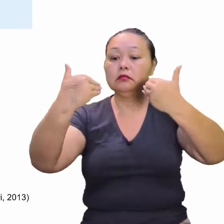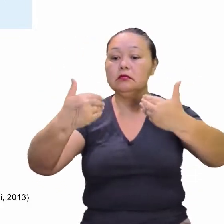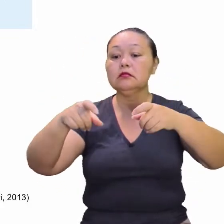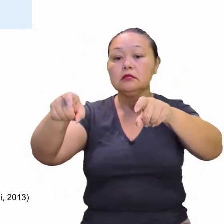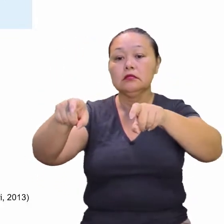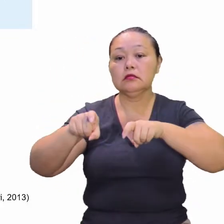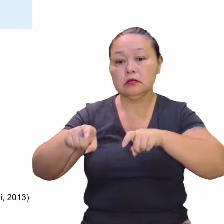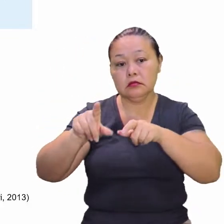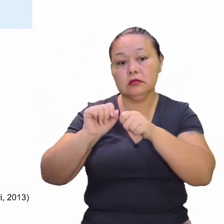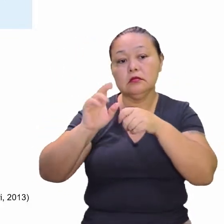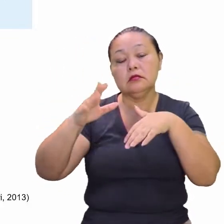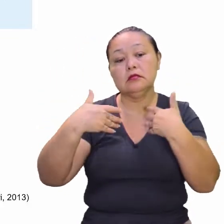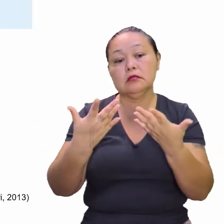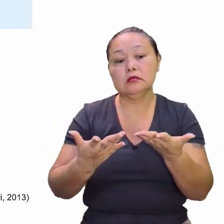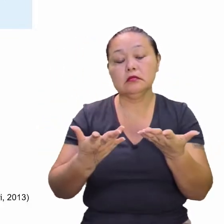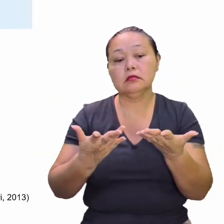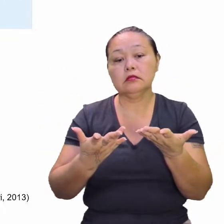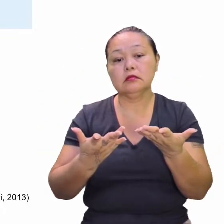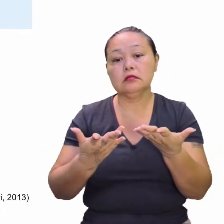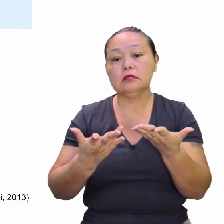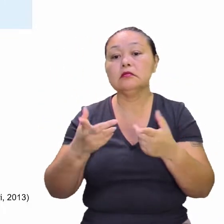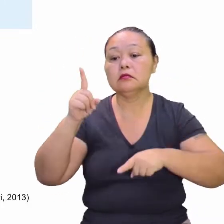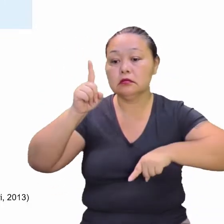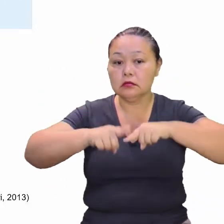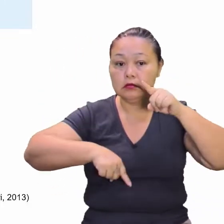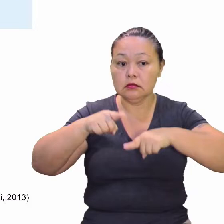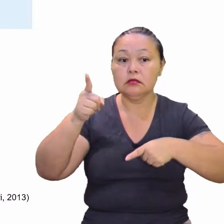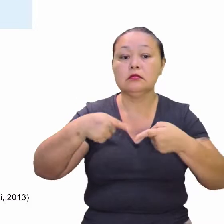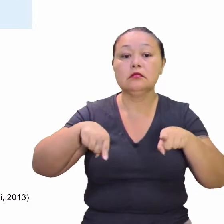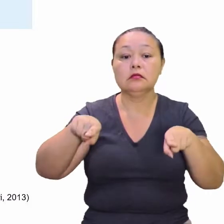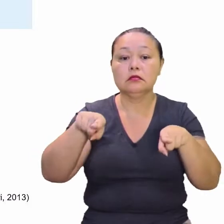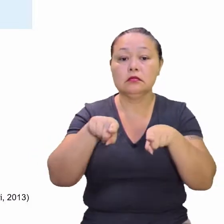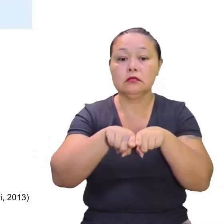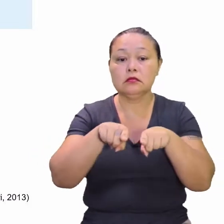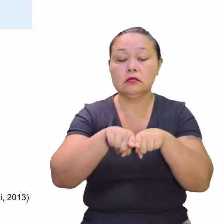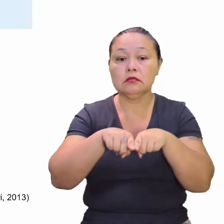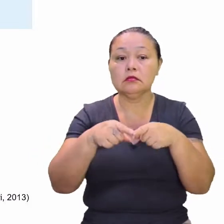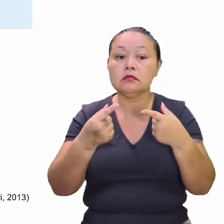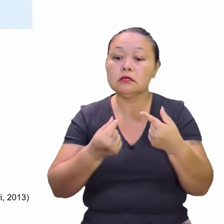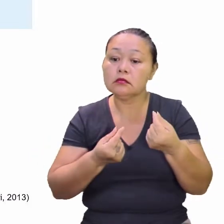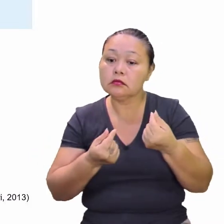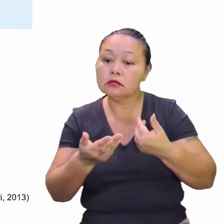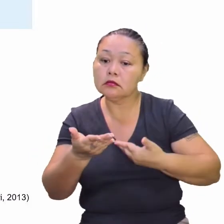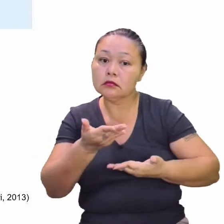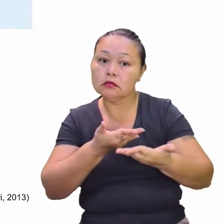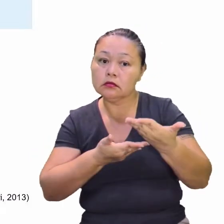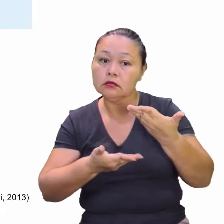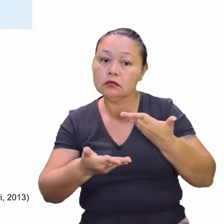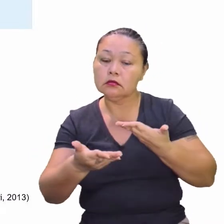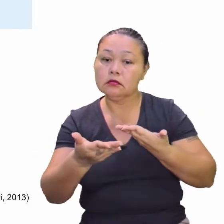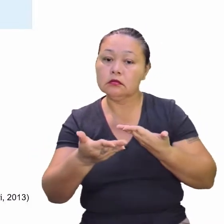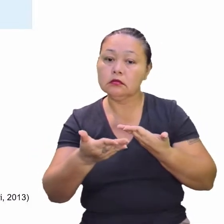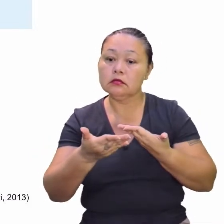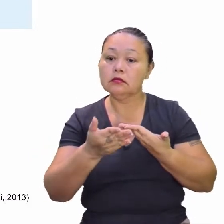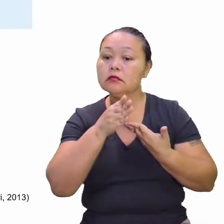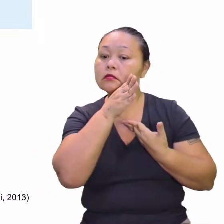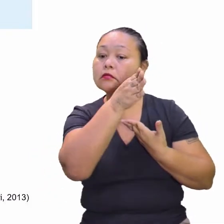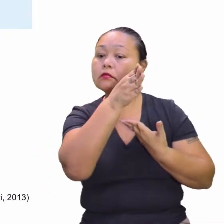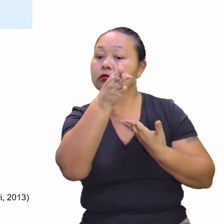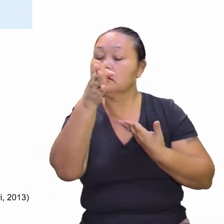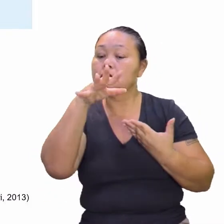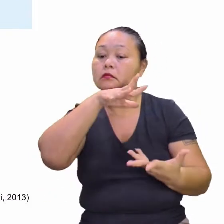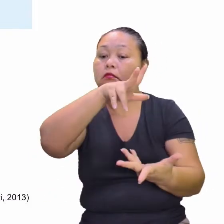Agricultura e esse produto aí também é comercializado em várias partes do